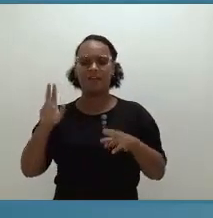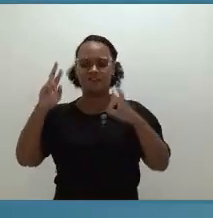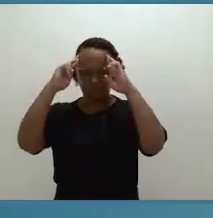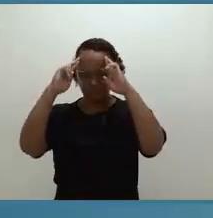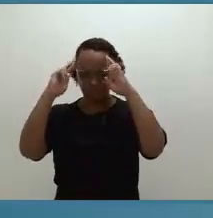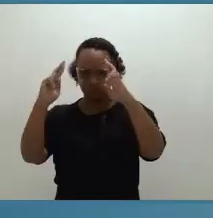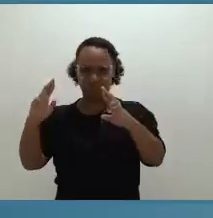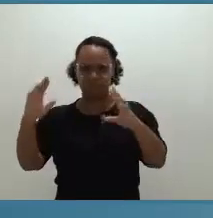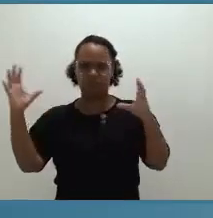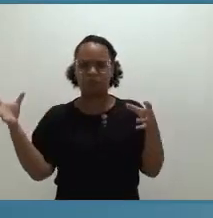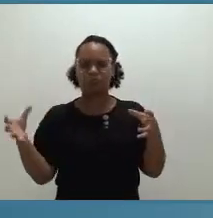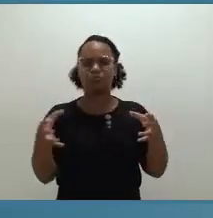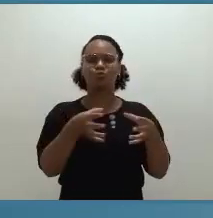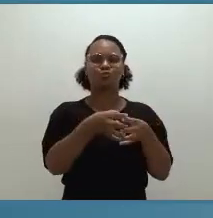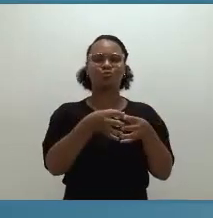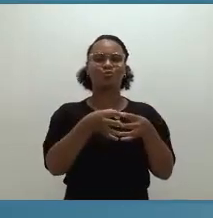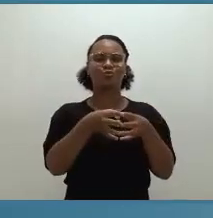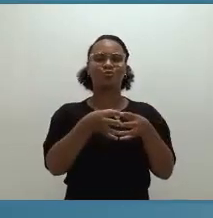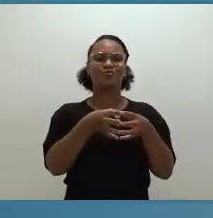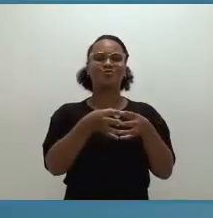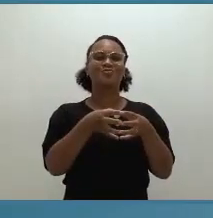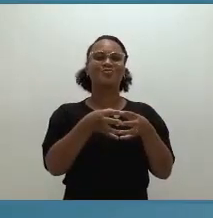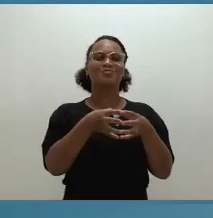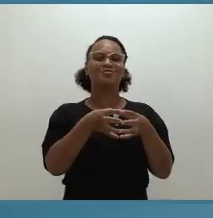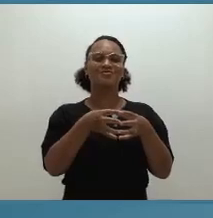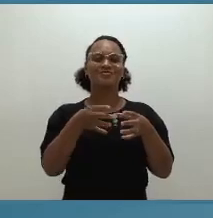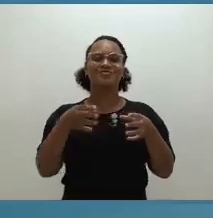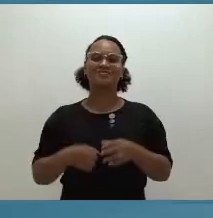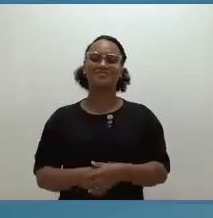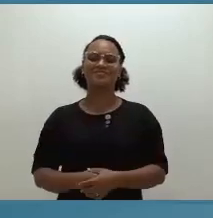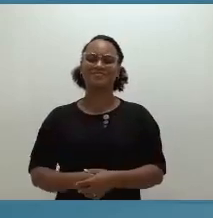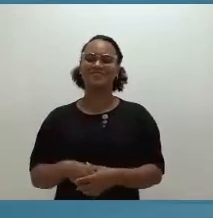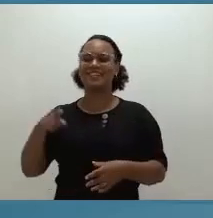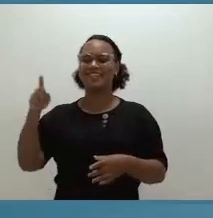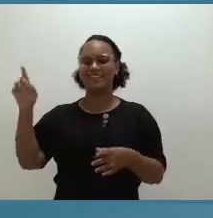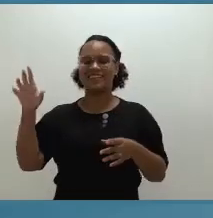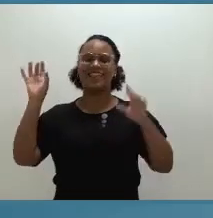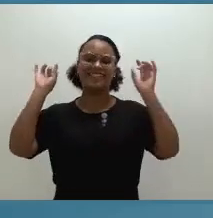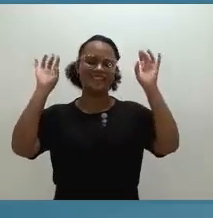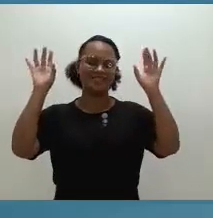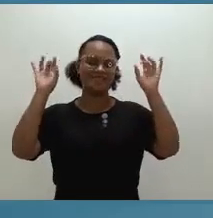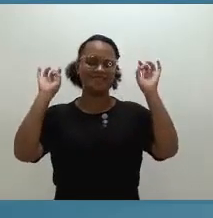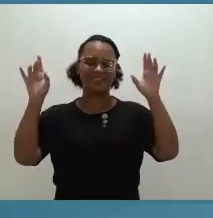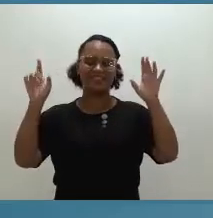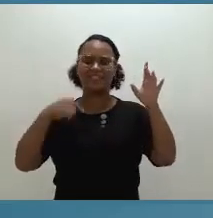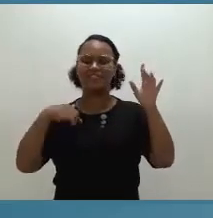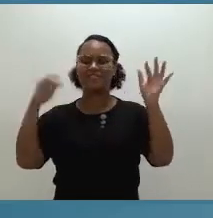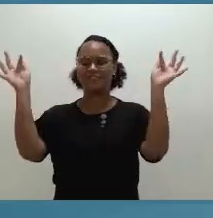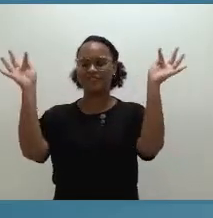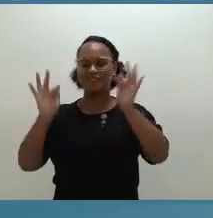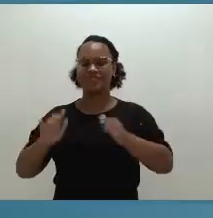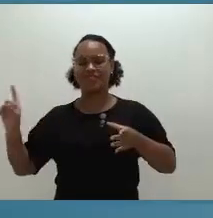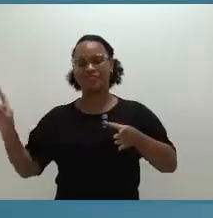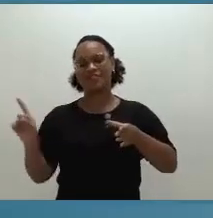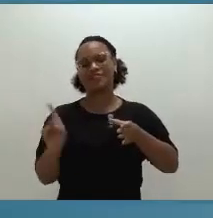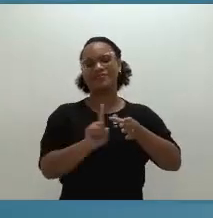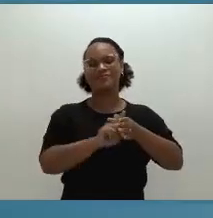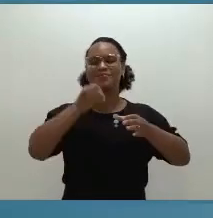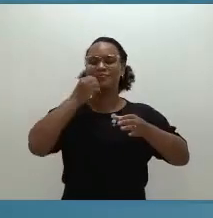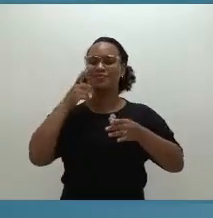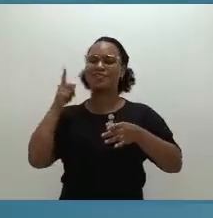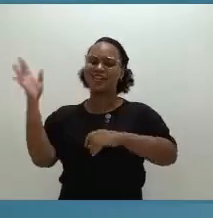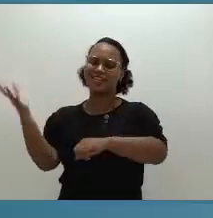compõe um brilhantismo e a gente se acolheu com muita felicidade lá. E ela tem, assim, sido maravilhosa